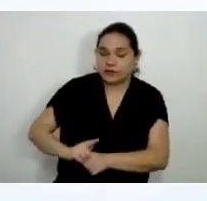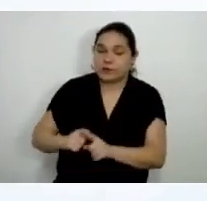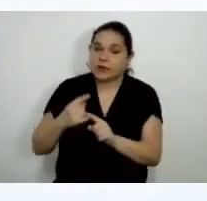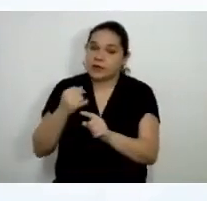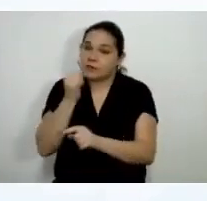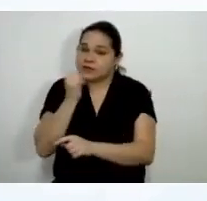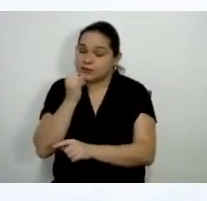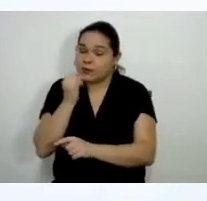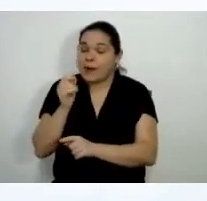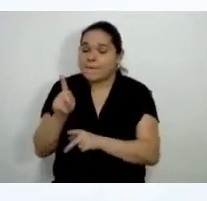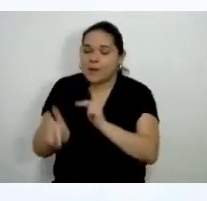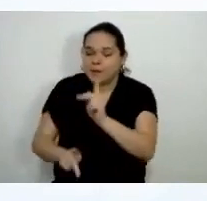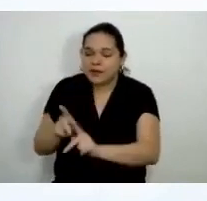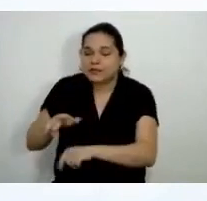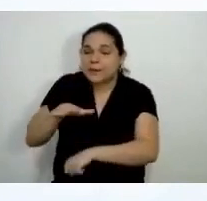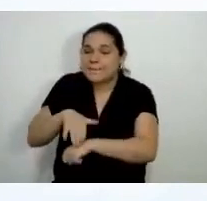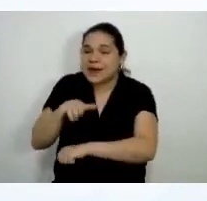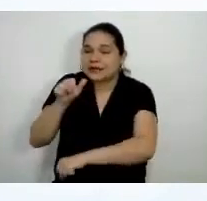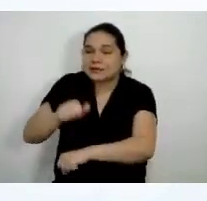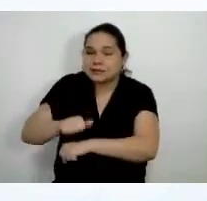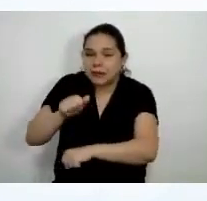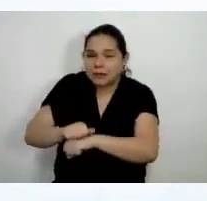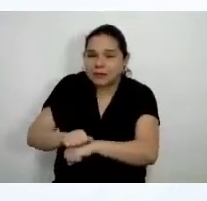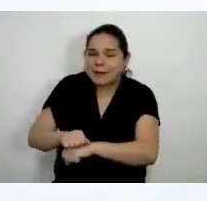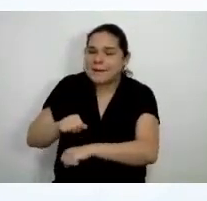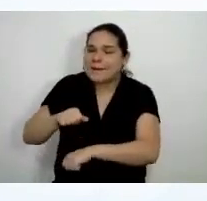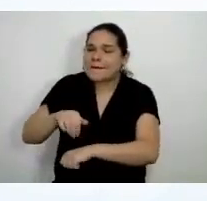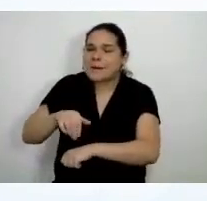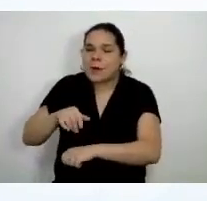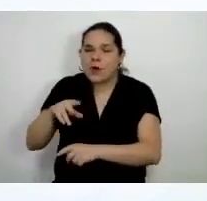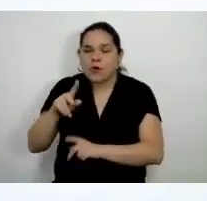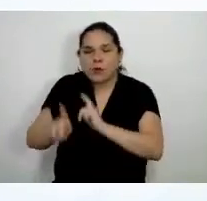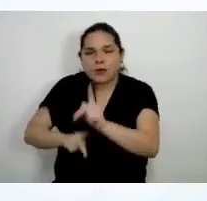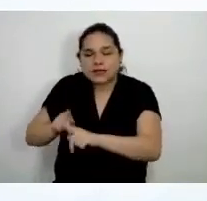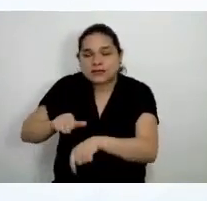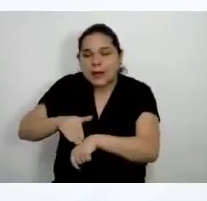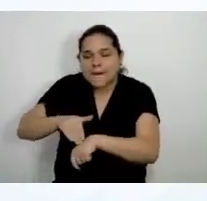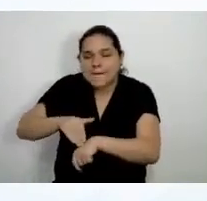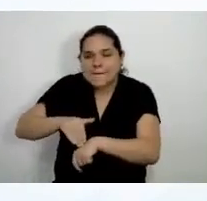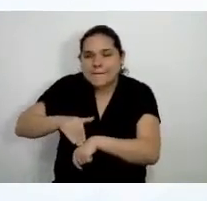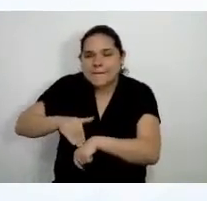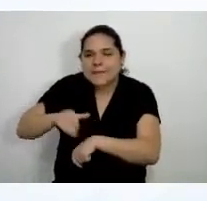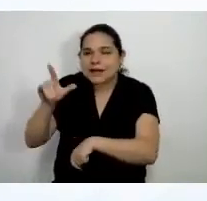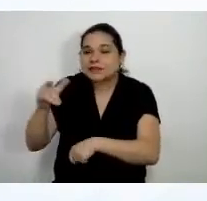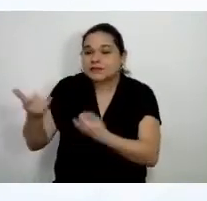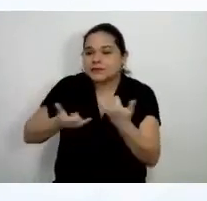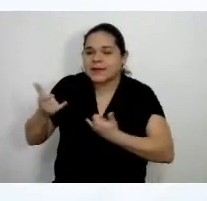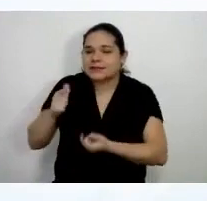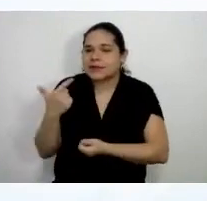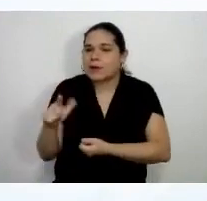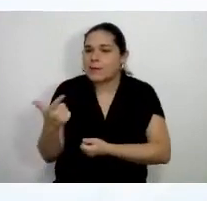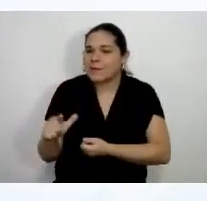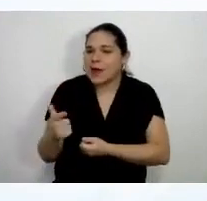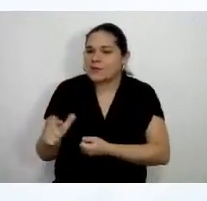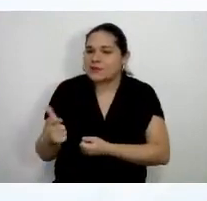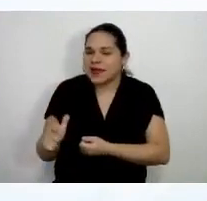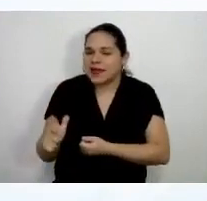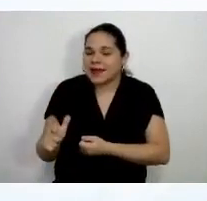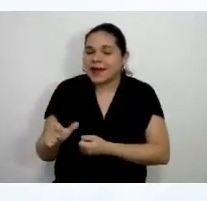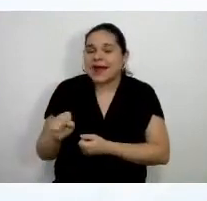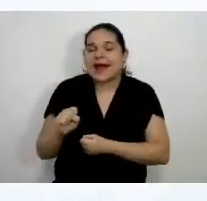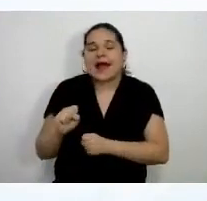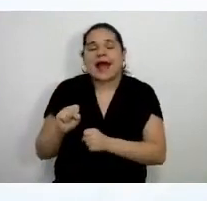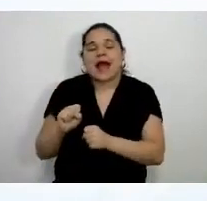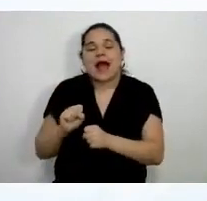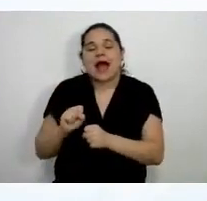instrução da população, melhor é o comportamento da população frente a essa epidemia. Quanto mais